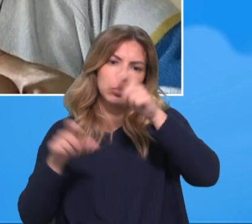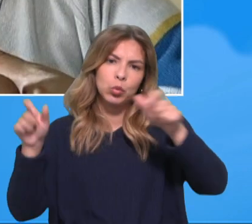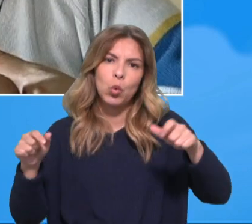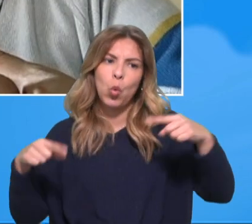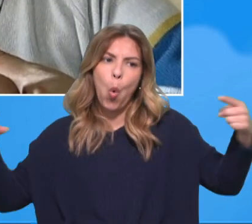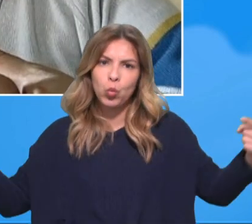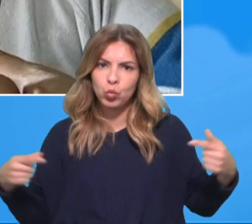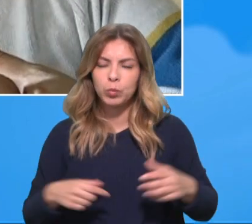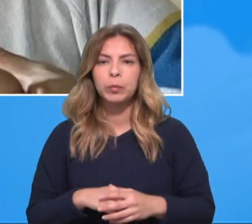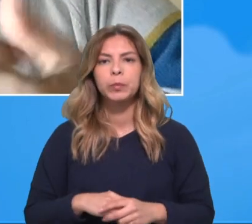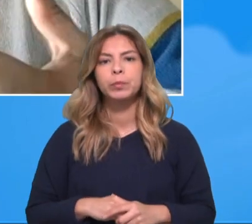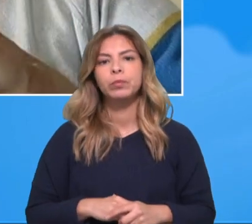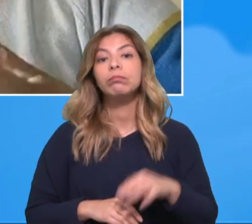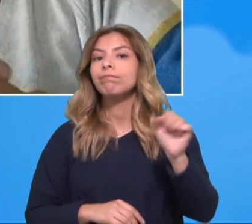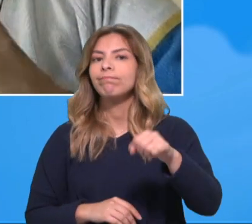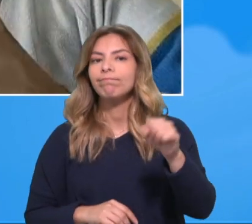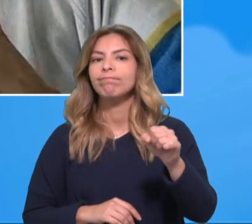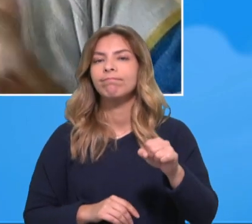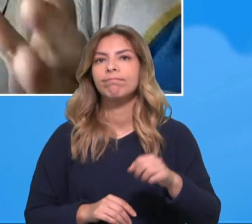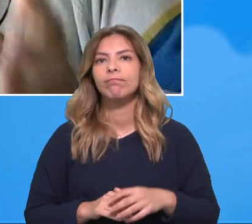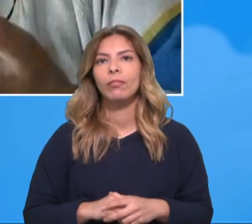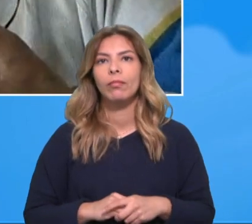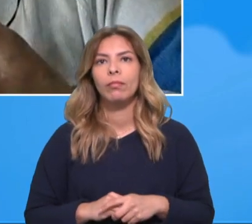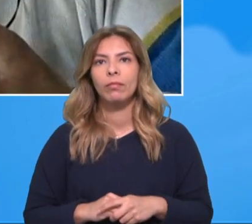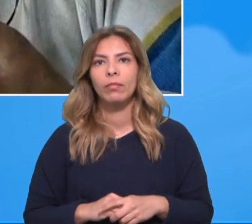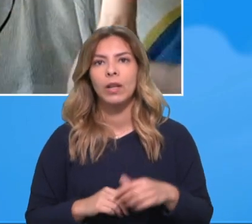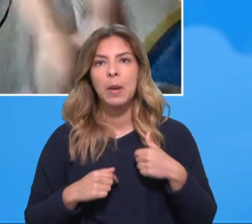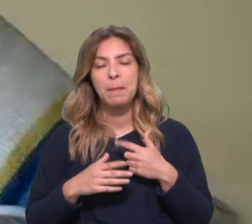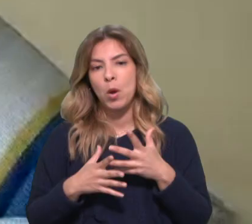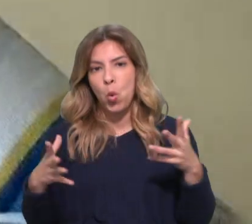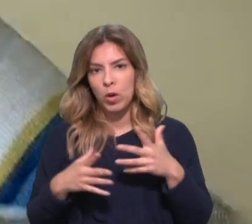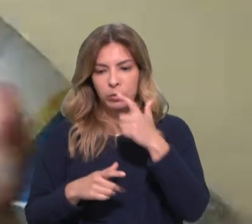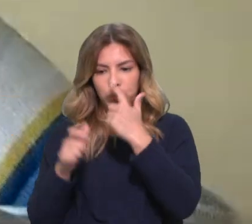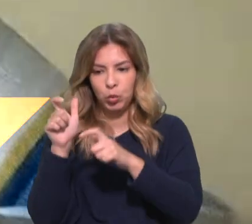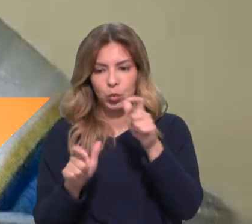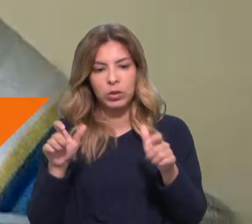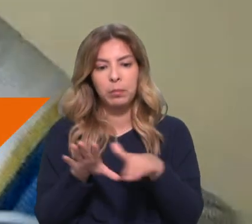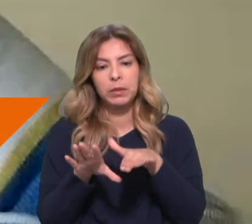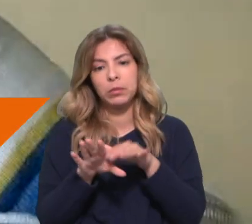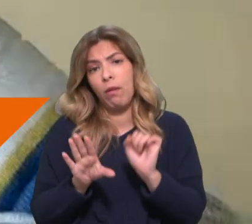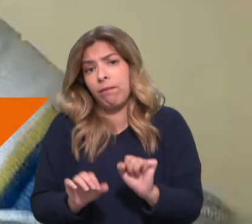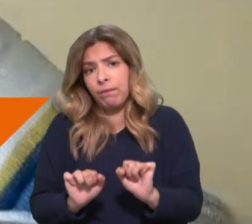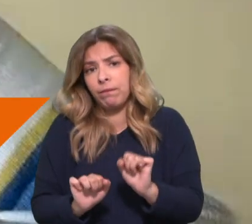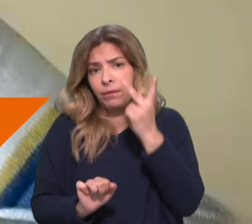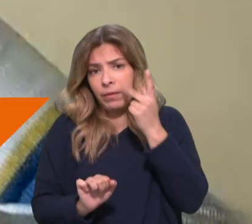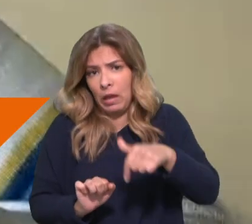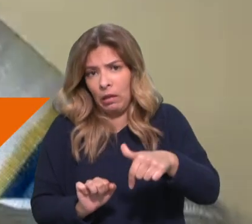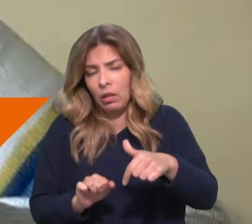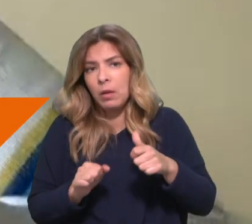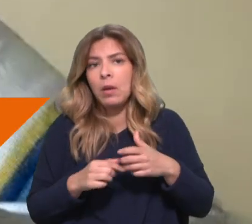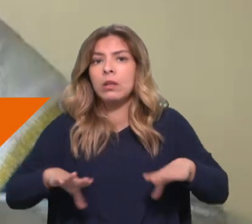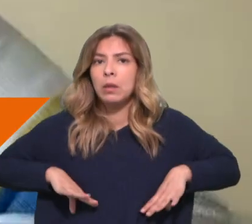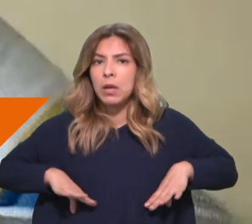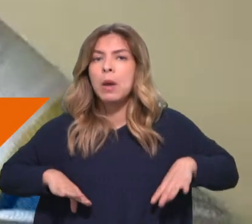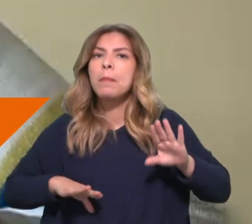país? Sim, nós temos um grande número, como é óbvio, de participantes de Santa Maria da Feira, mas temos cada vez mais pessoas